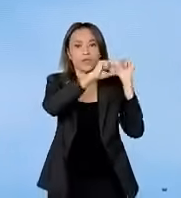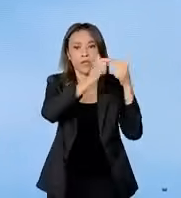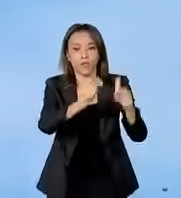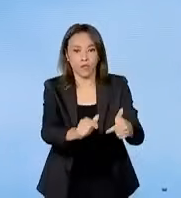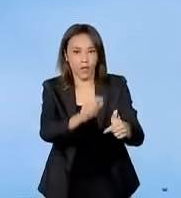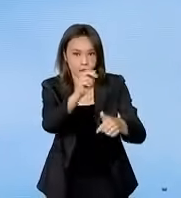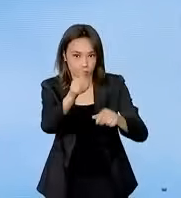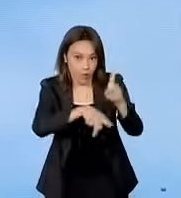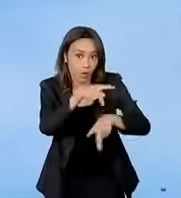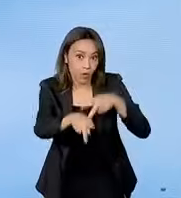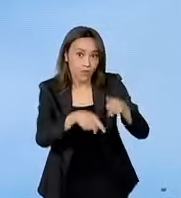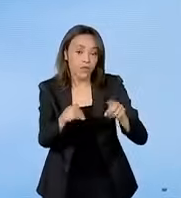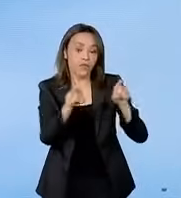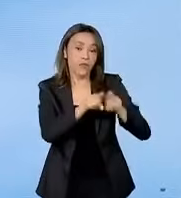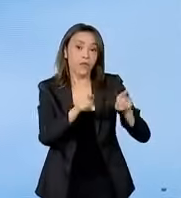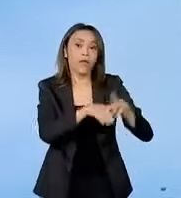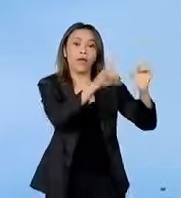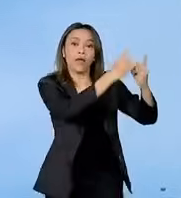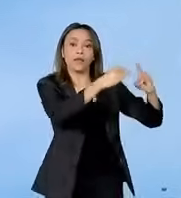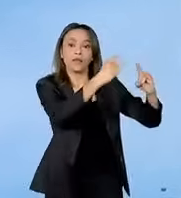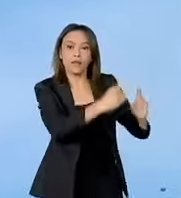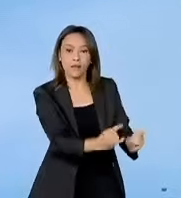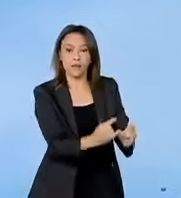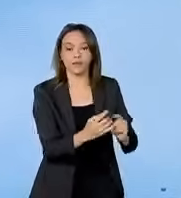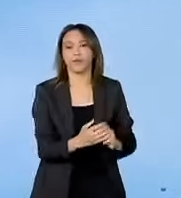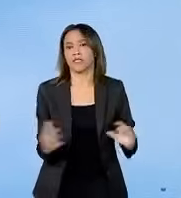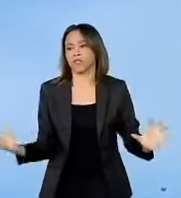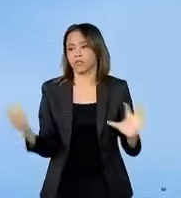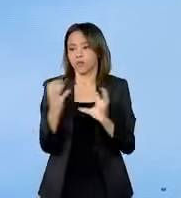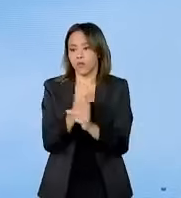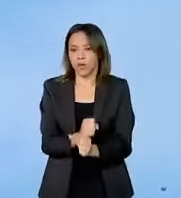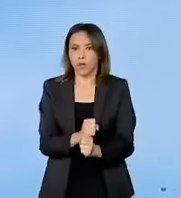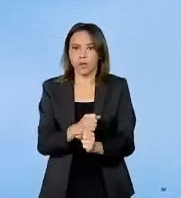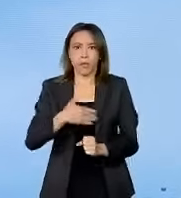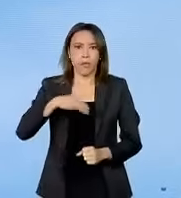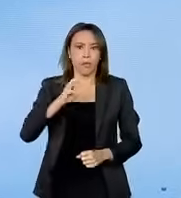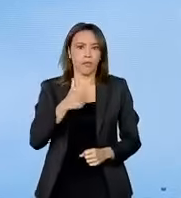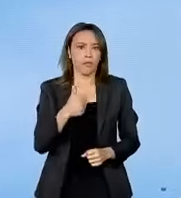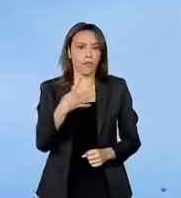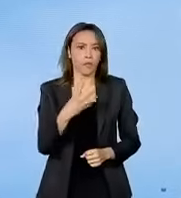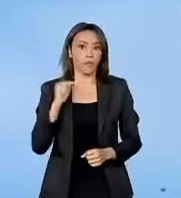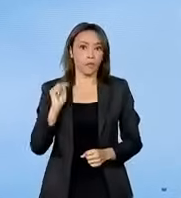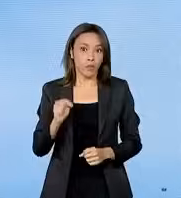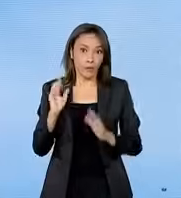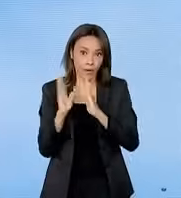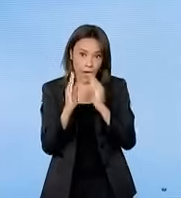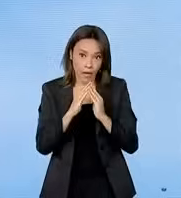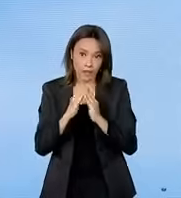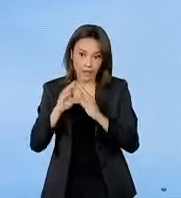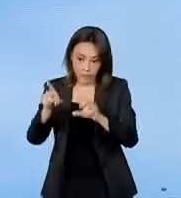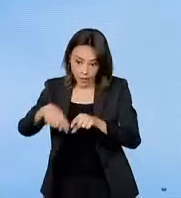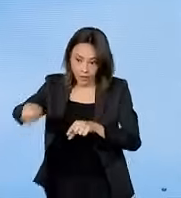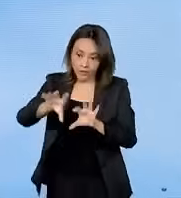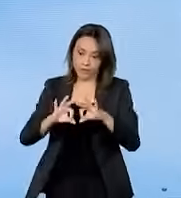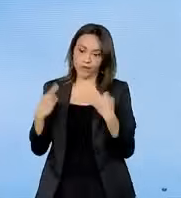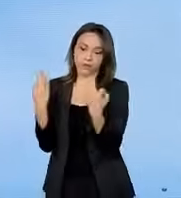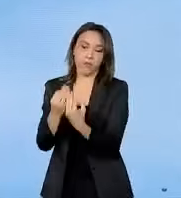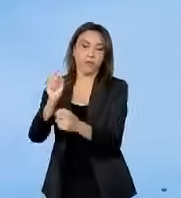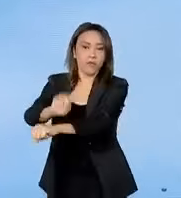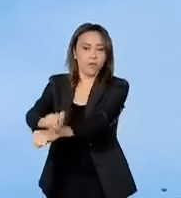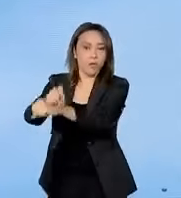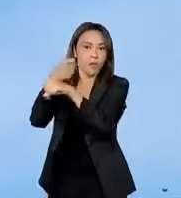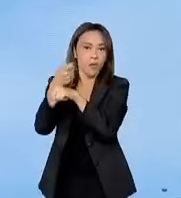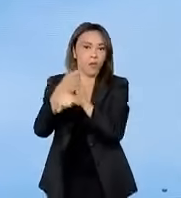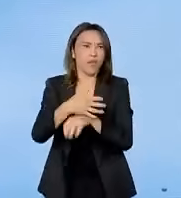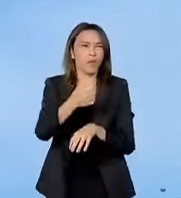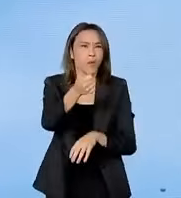assentados, ministro Paulo. São mais de 14 mil moradias para famílias quilombolas e quase 6 mil para